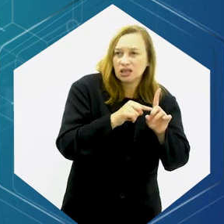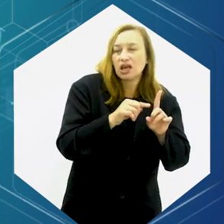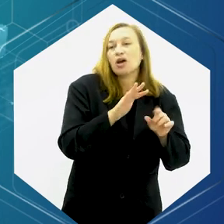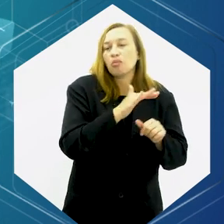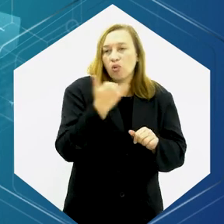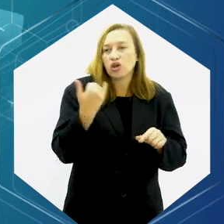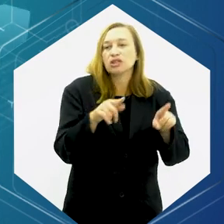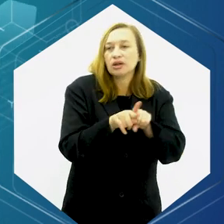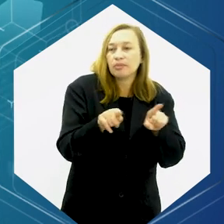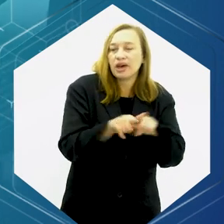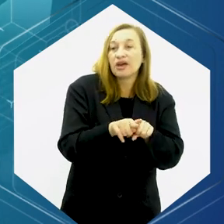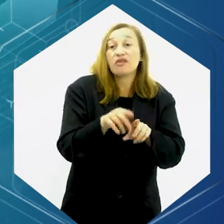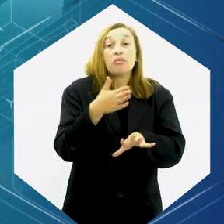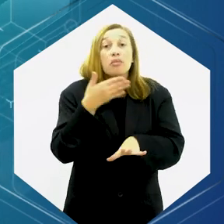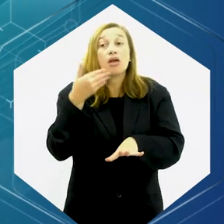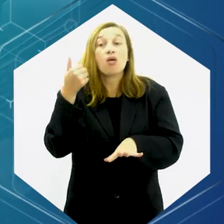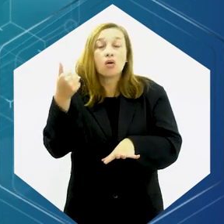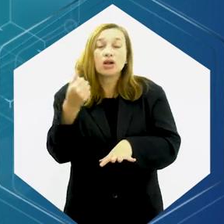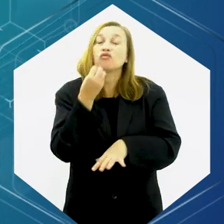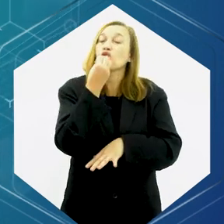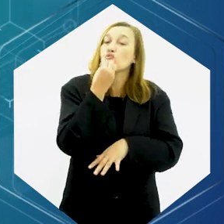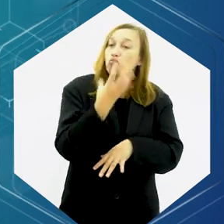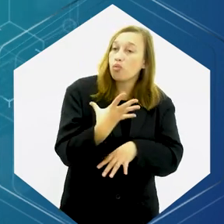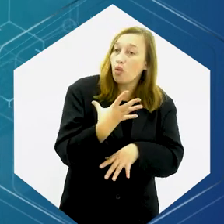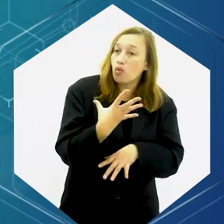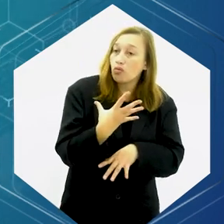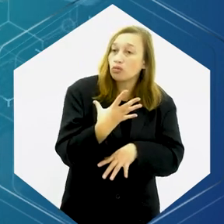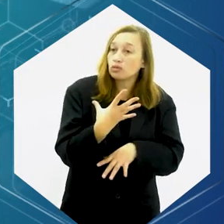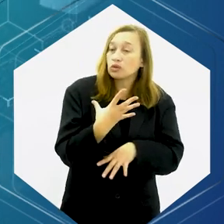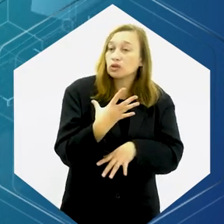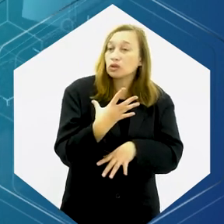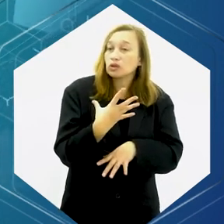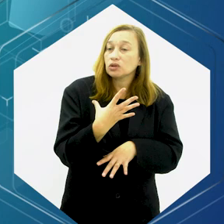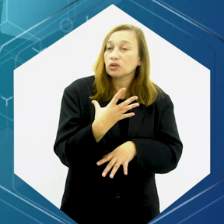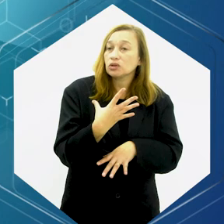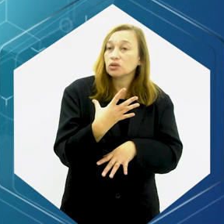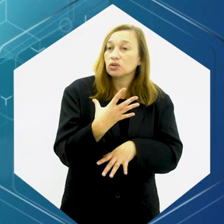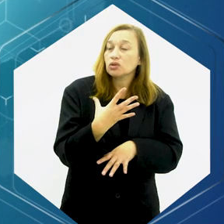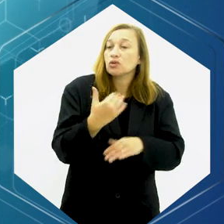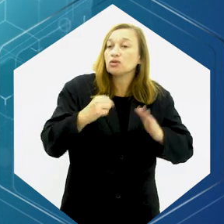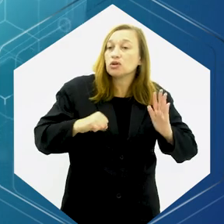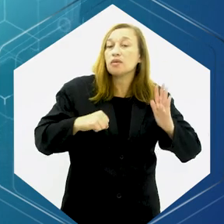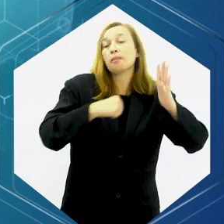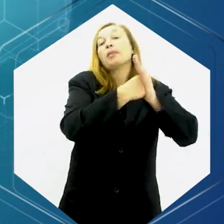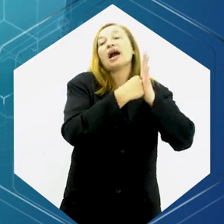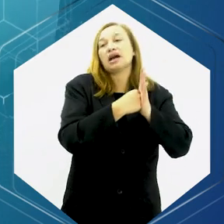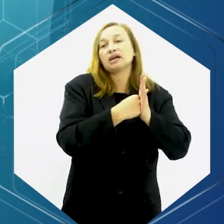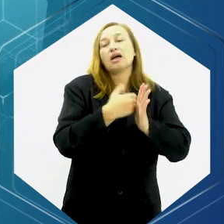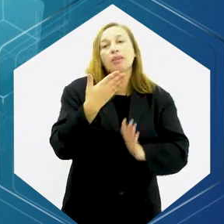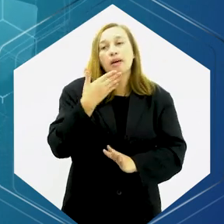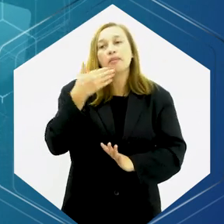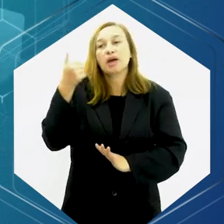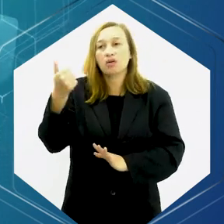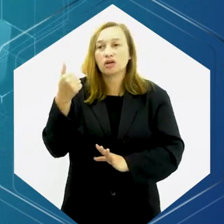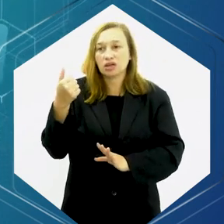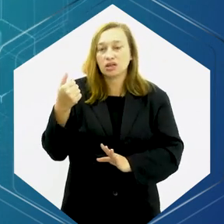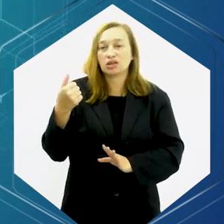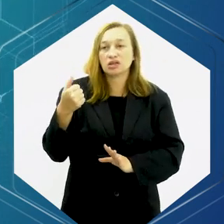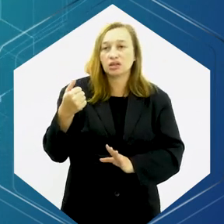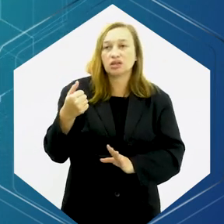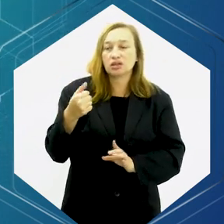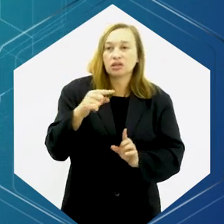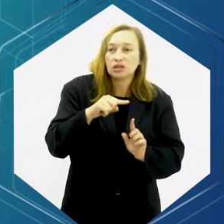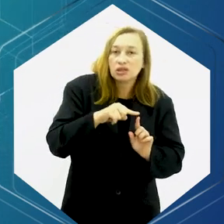eh melhorando o status nutricional então ele também eh foi um bom ah teve um bom Impacto